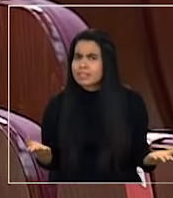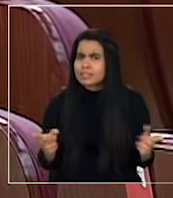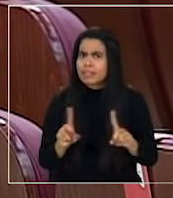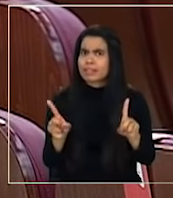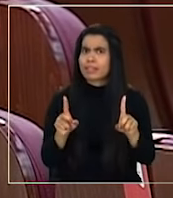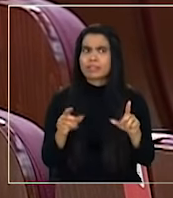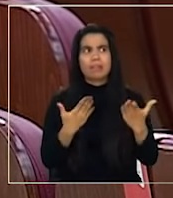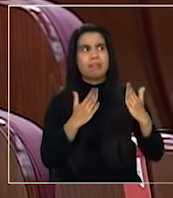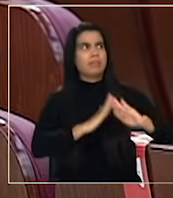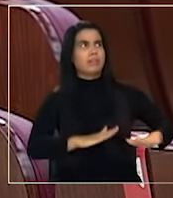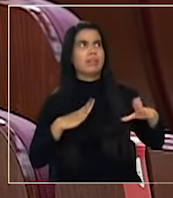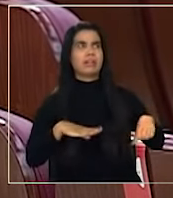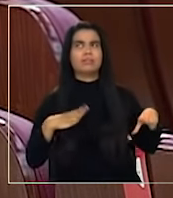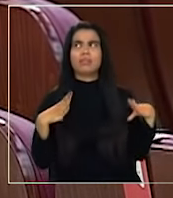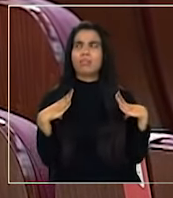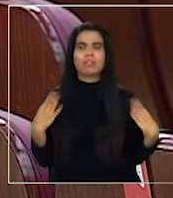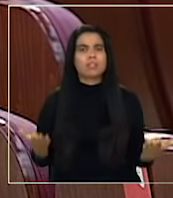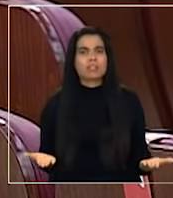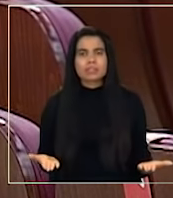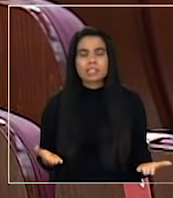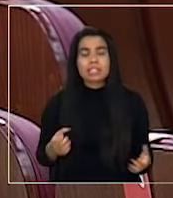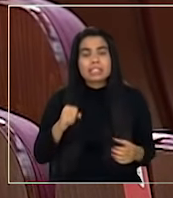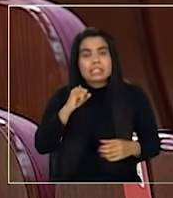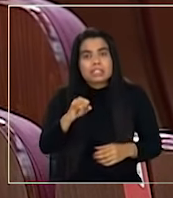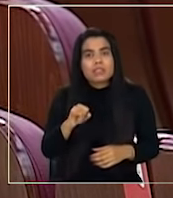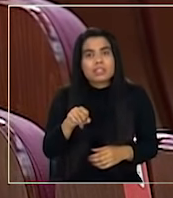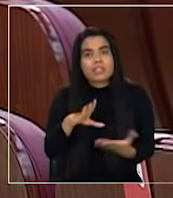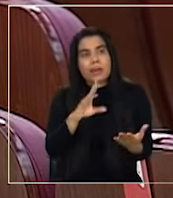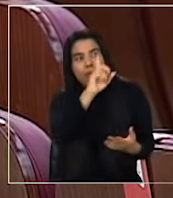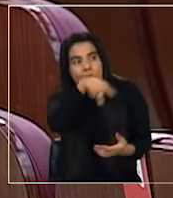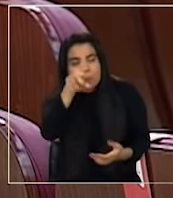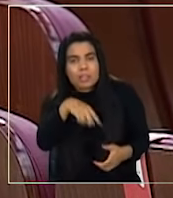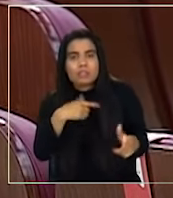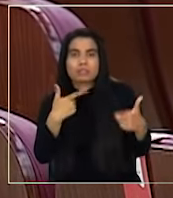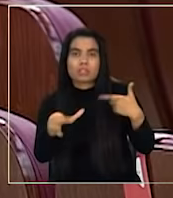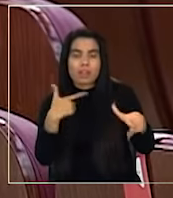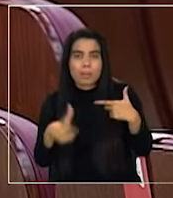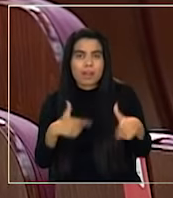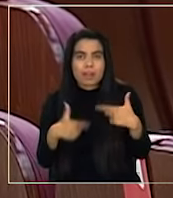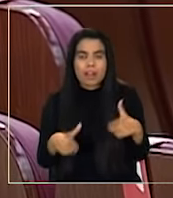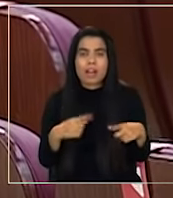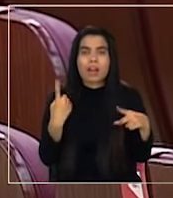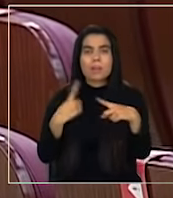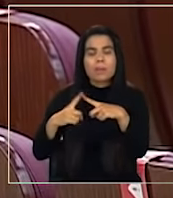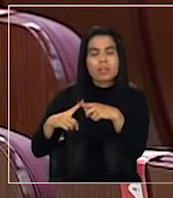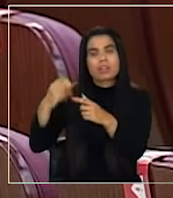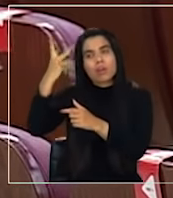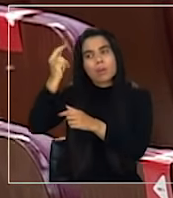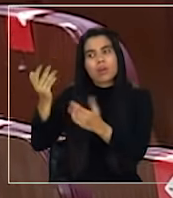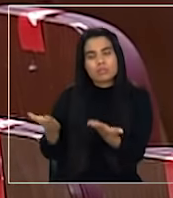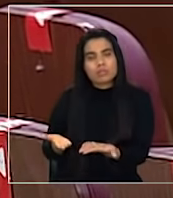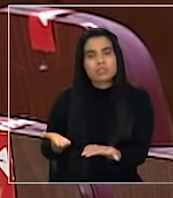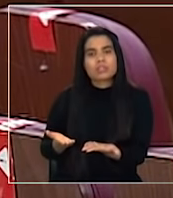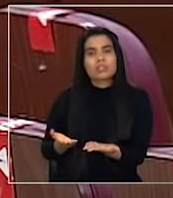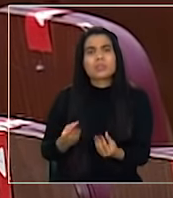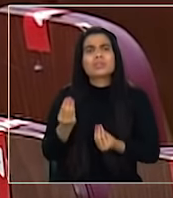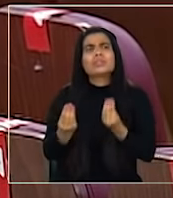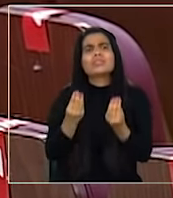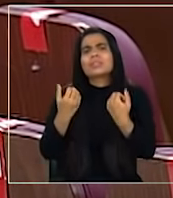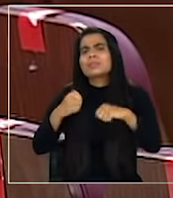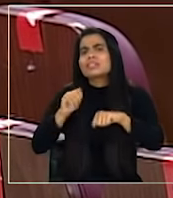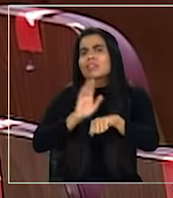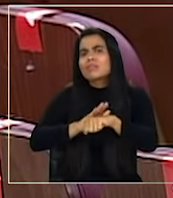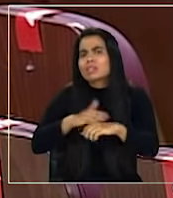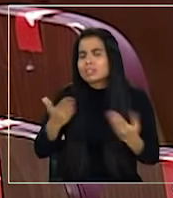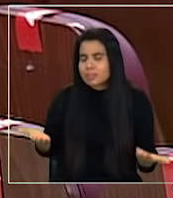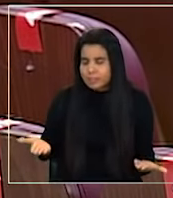acomodado. Se você está impedido de trabalhar da forma convencional, então, o que você tem que fazer? Você